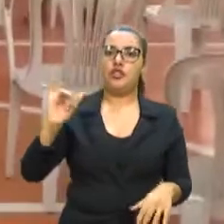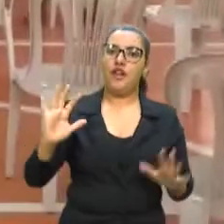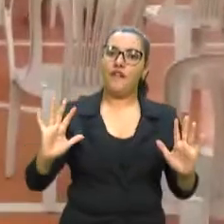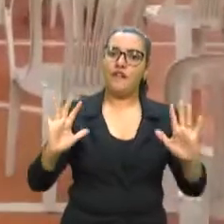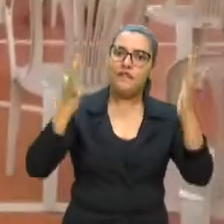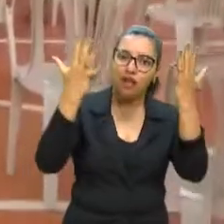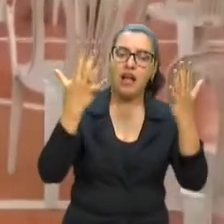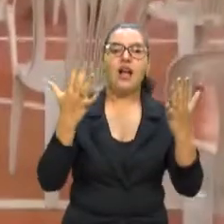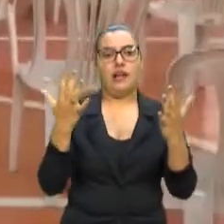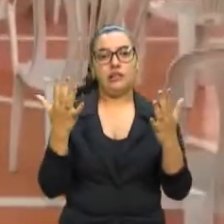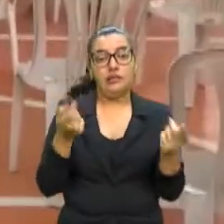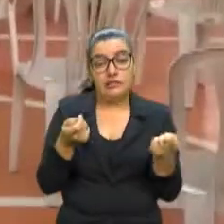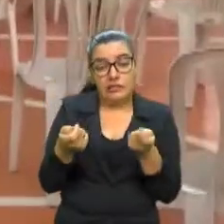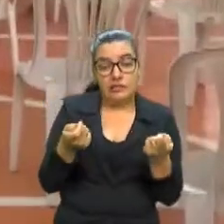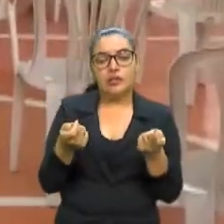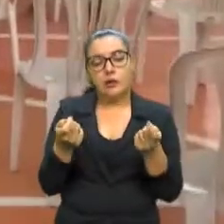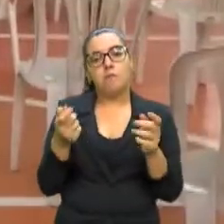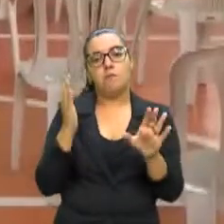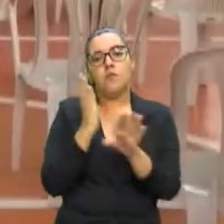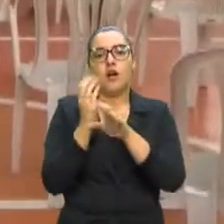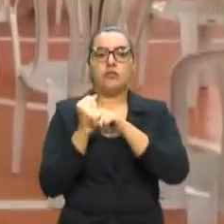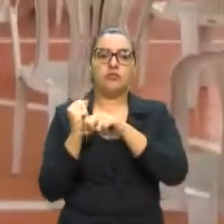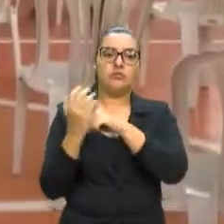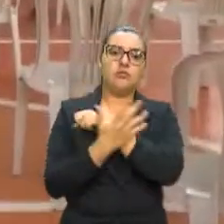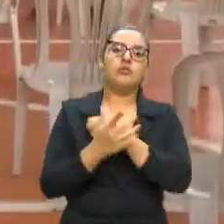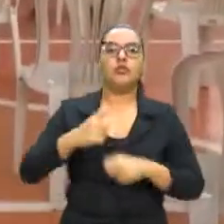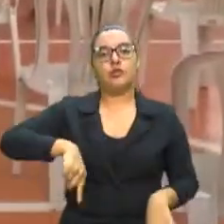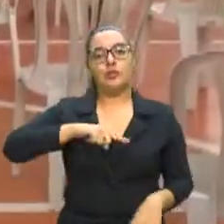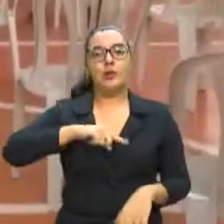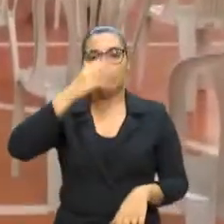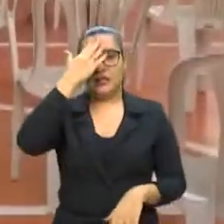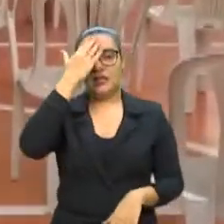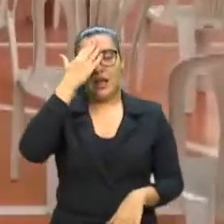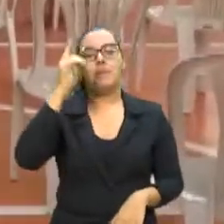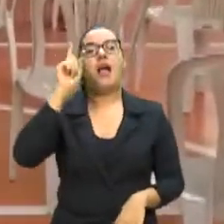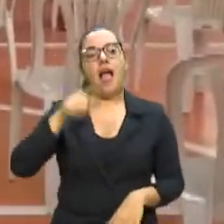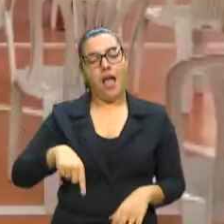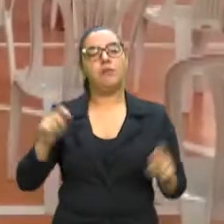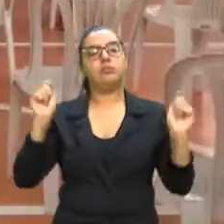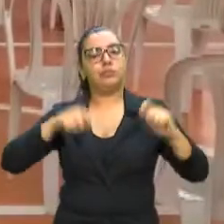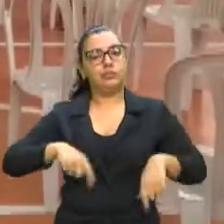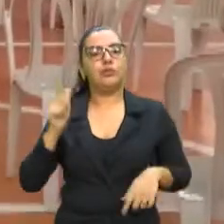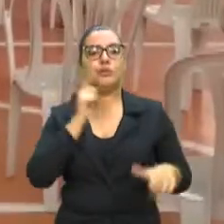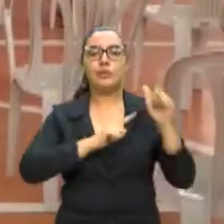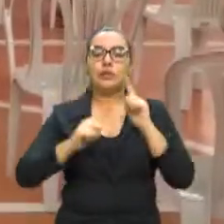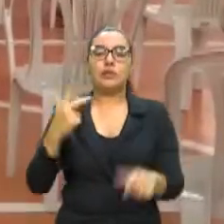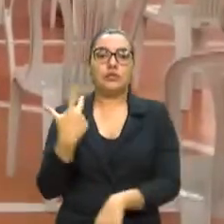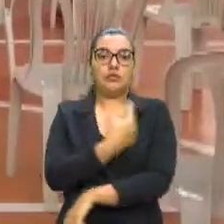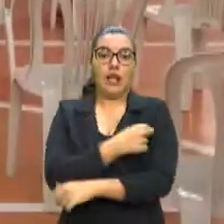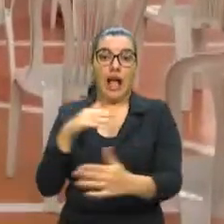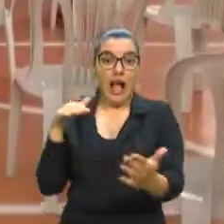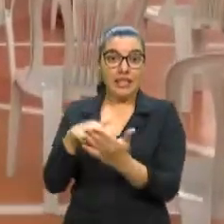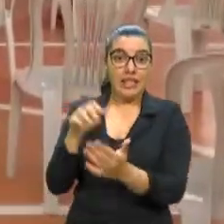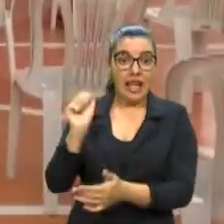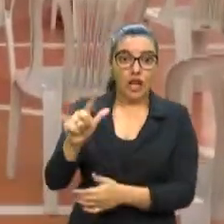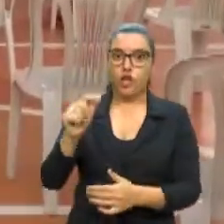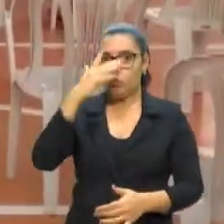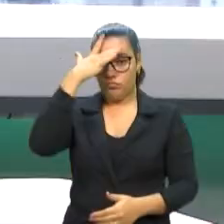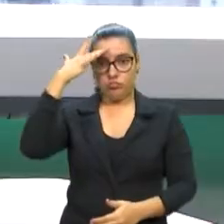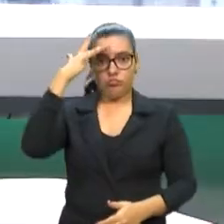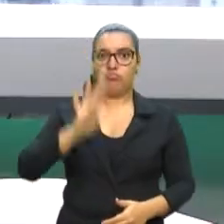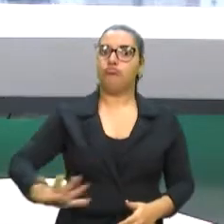ainda por conta da Covid-19, mas a gente sabe que é possível a gente vacinar até agosto toda a nossa população adulta do